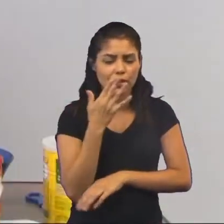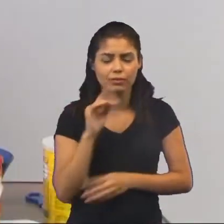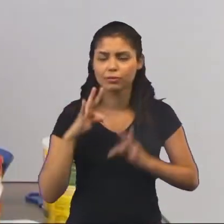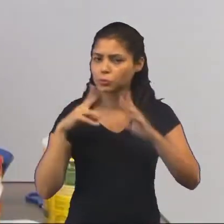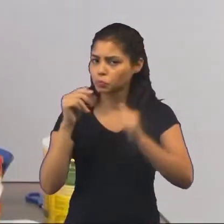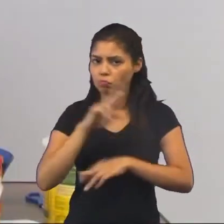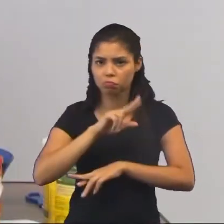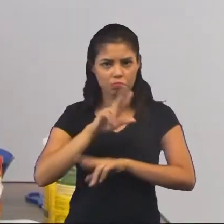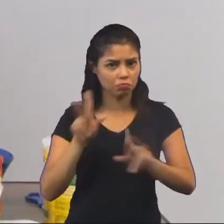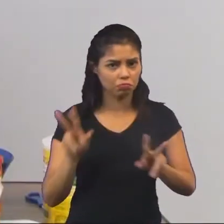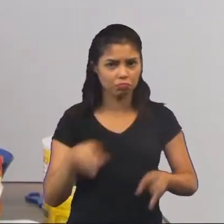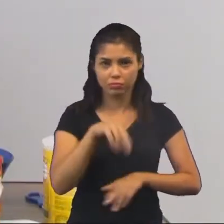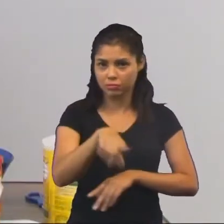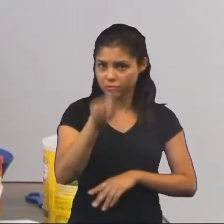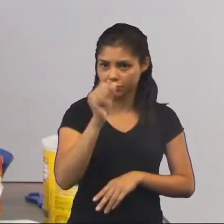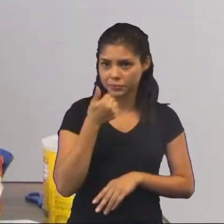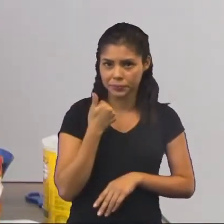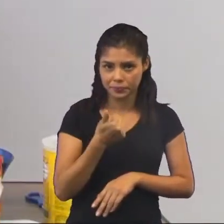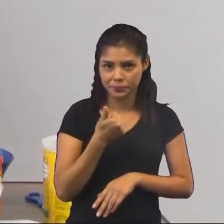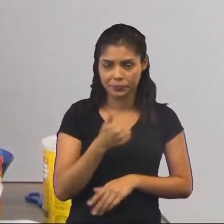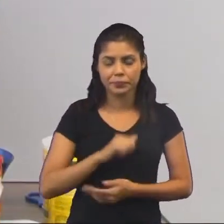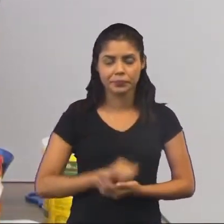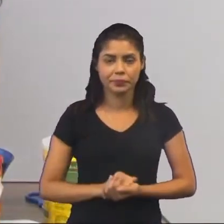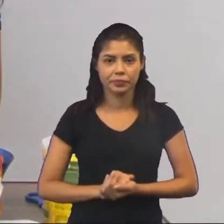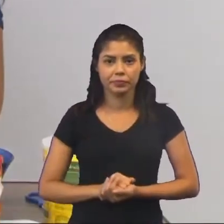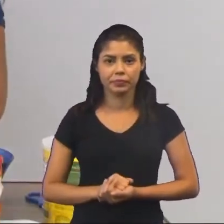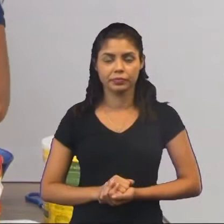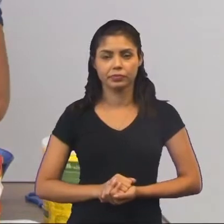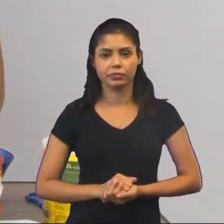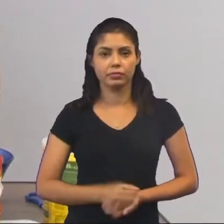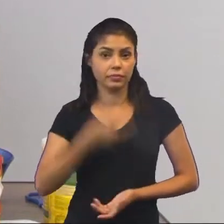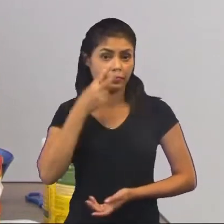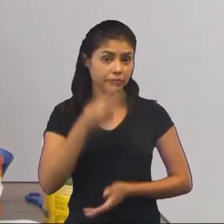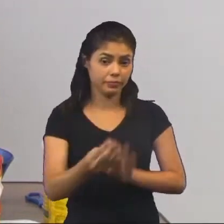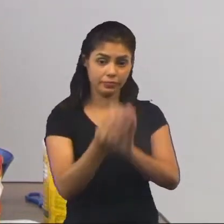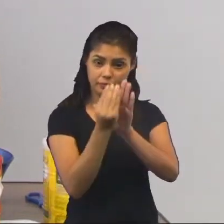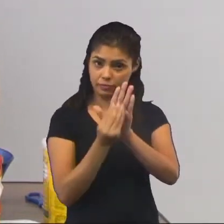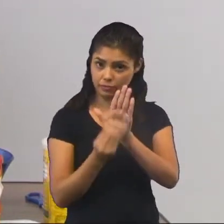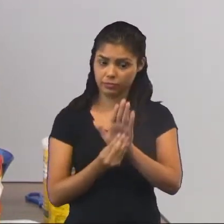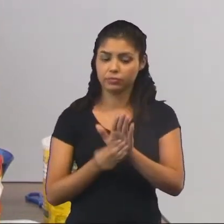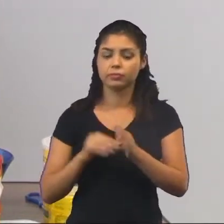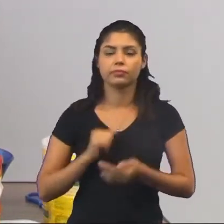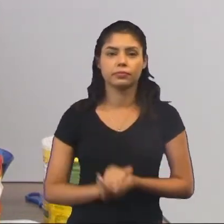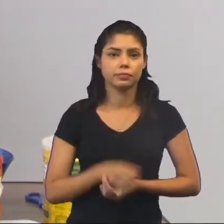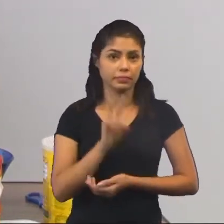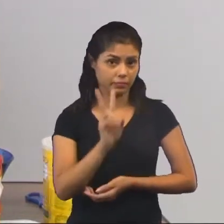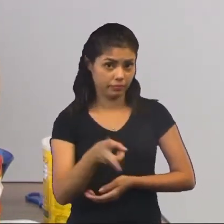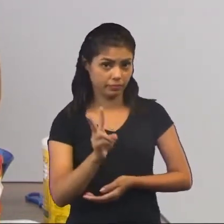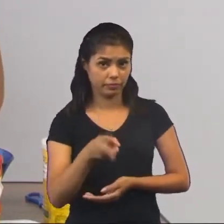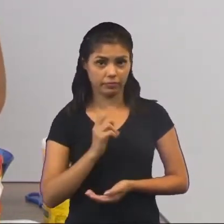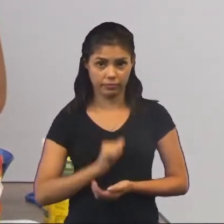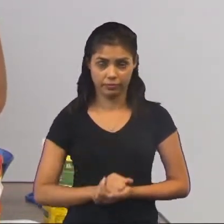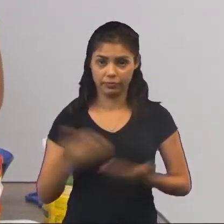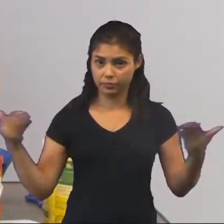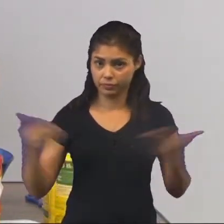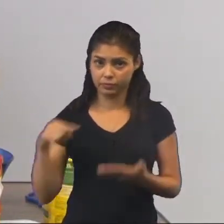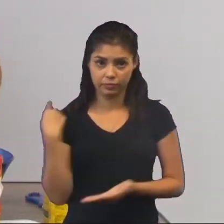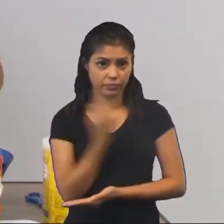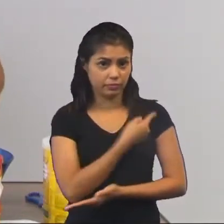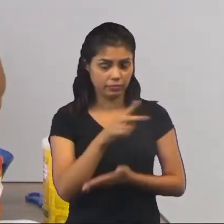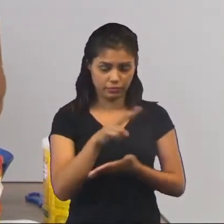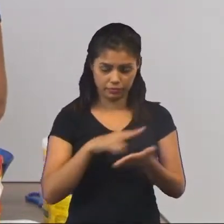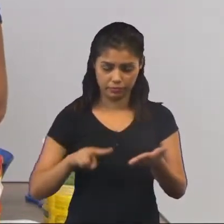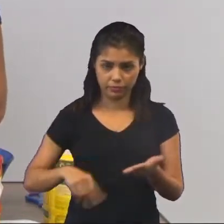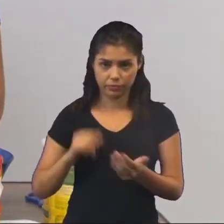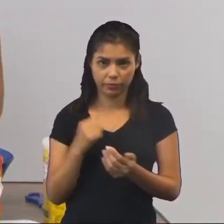chocolate. Vocês que escolhem, tá bom? Então, nós lemos os ingredientes, não é? Agora nós vamos ler o